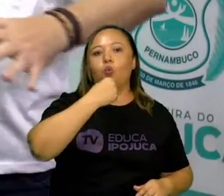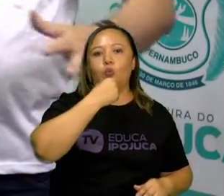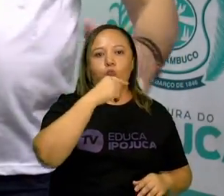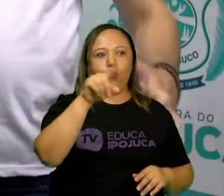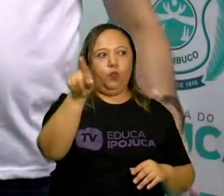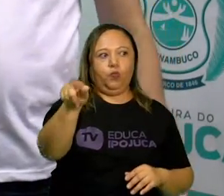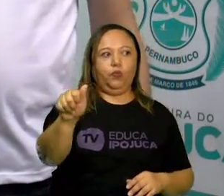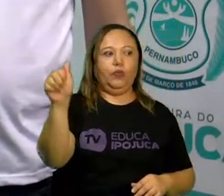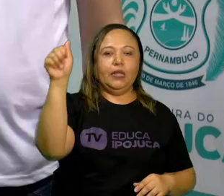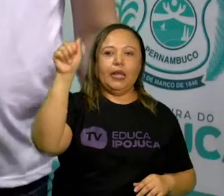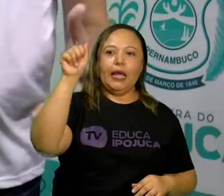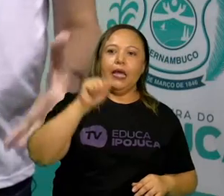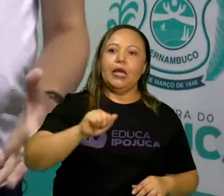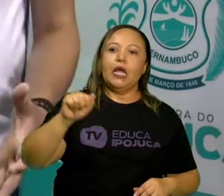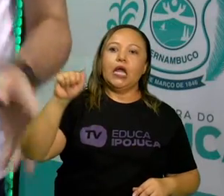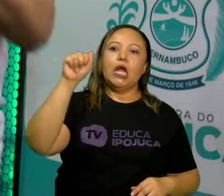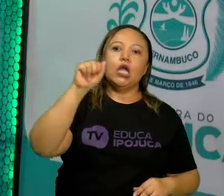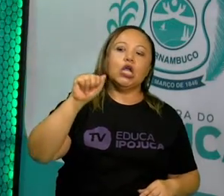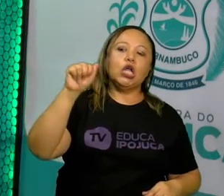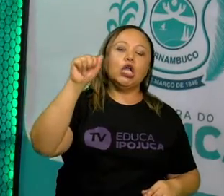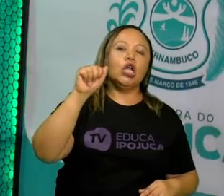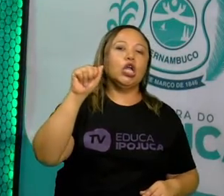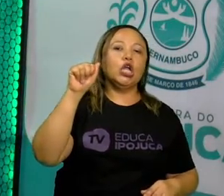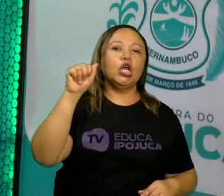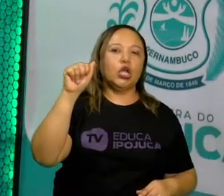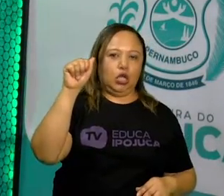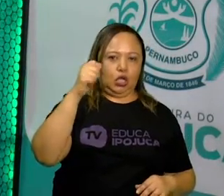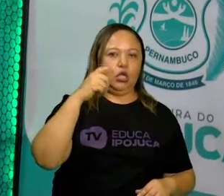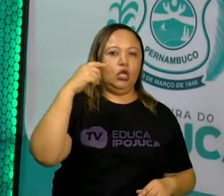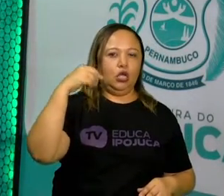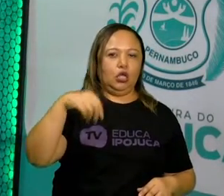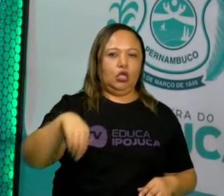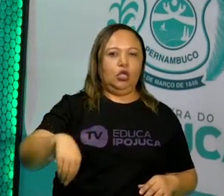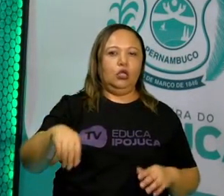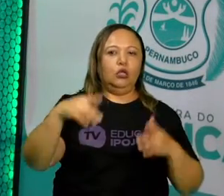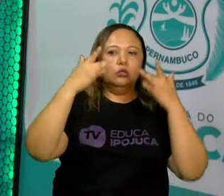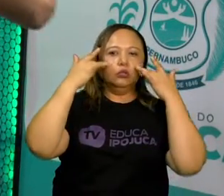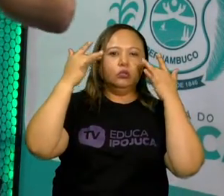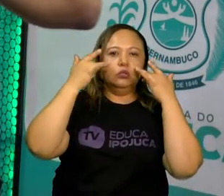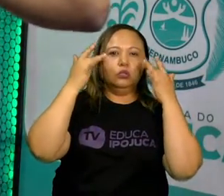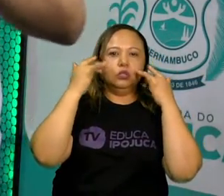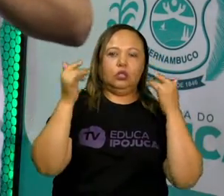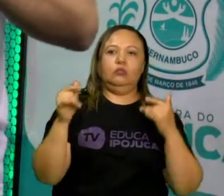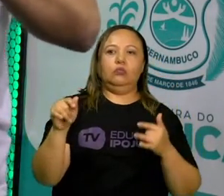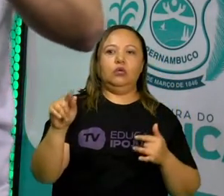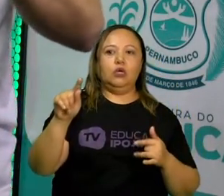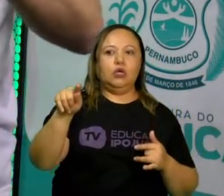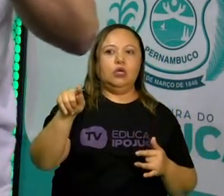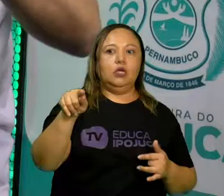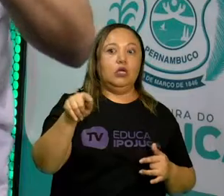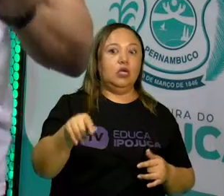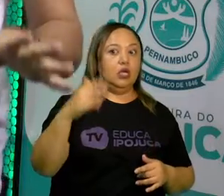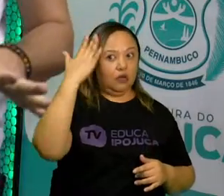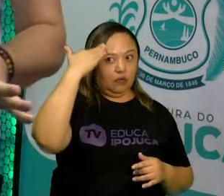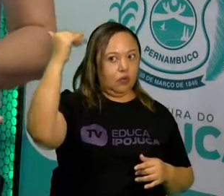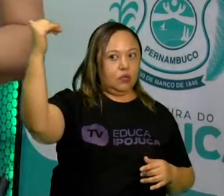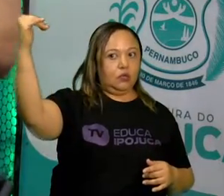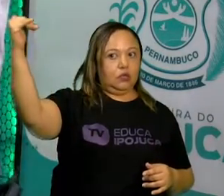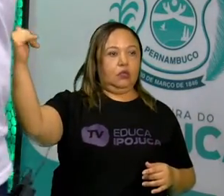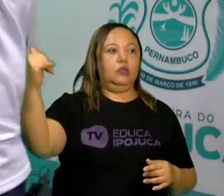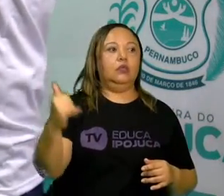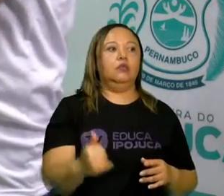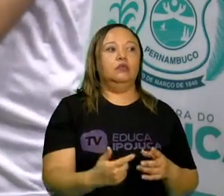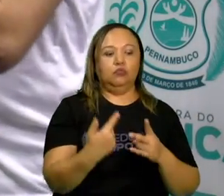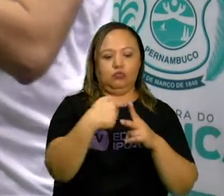Ator no cinema mudo assim como Chaplin que é o grande gênio mas tem que plantar um pare pare com